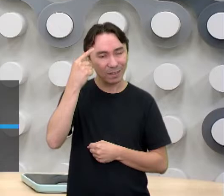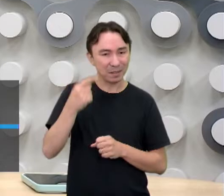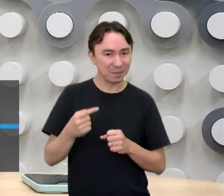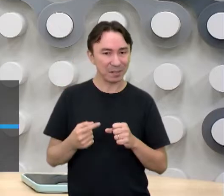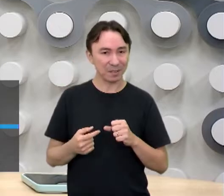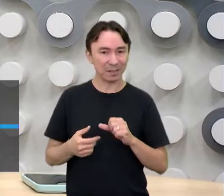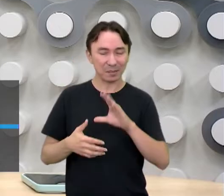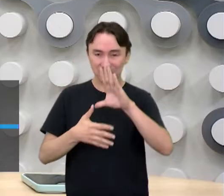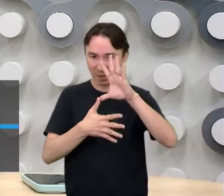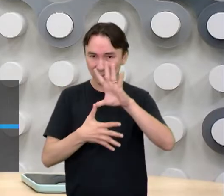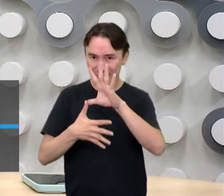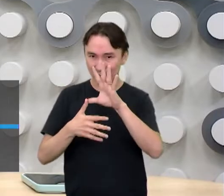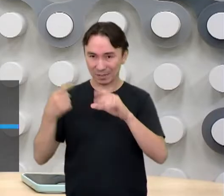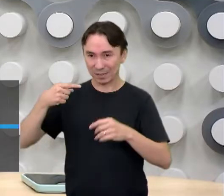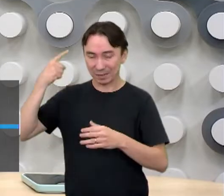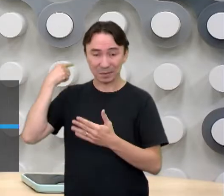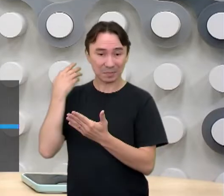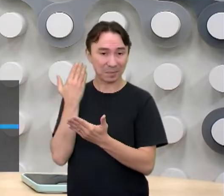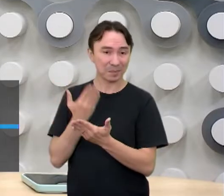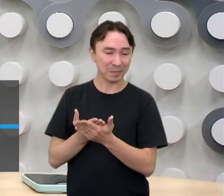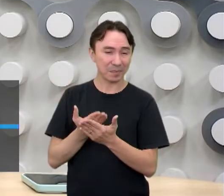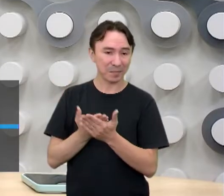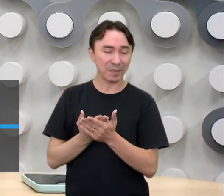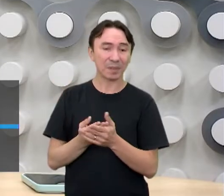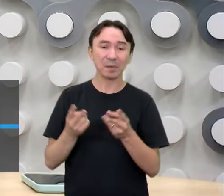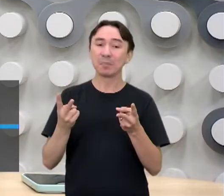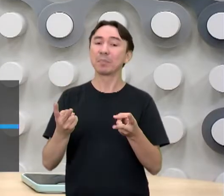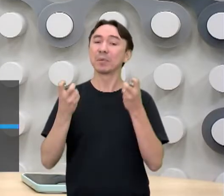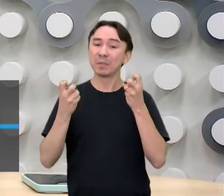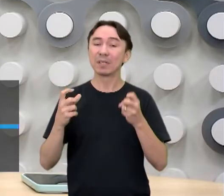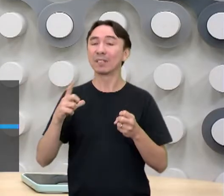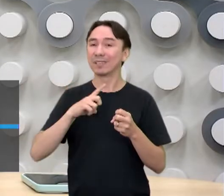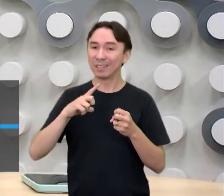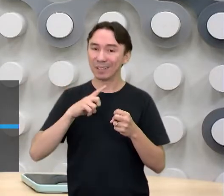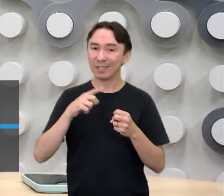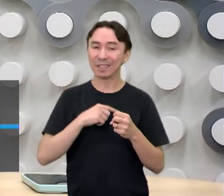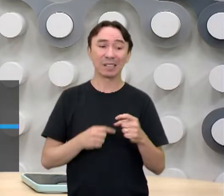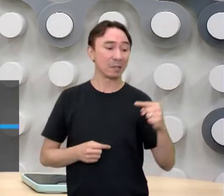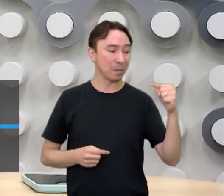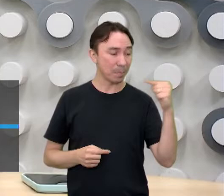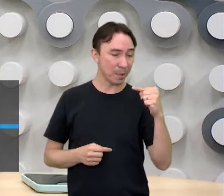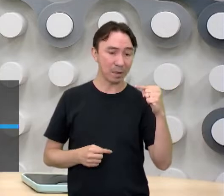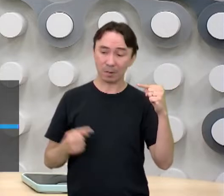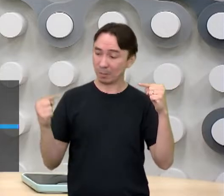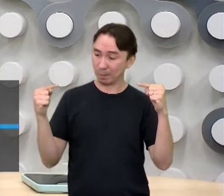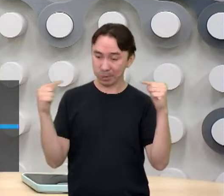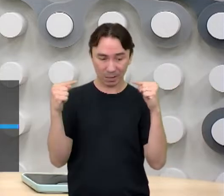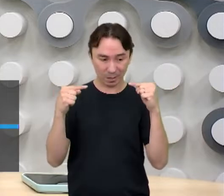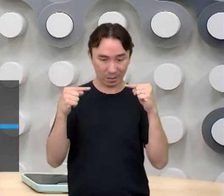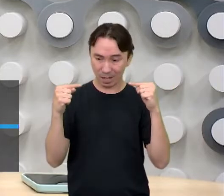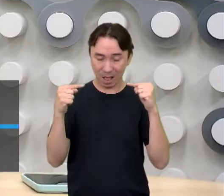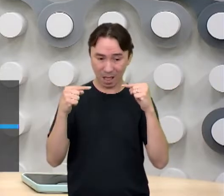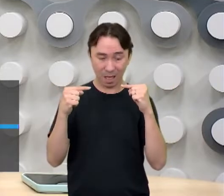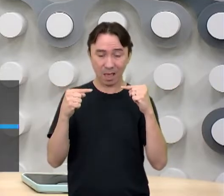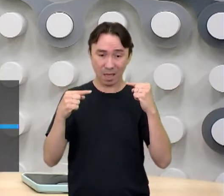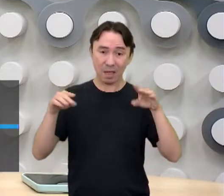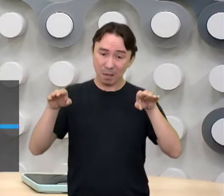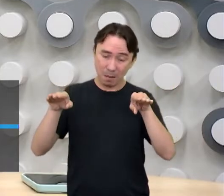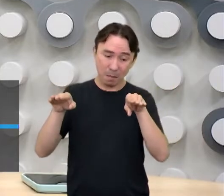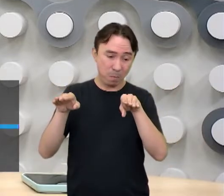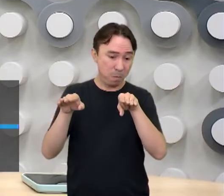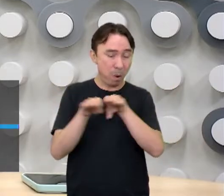mapa da aula anterior, você vai perceber que haviam duas setas mostrando indicação do choque de duas placas, né? Então